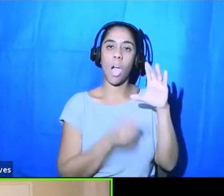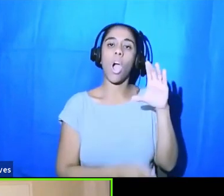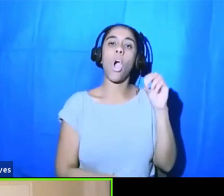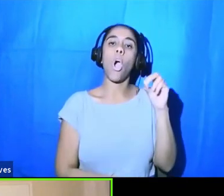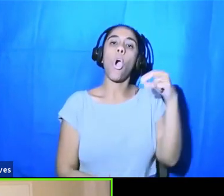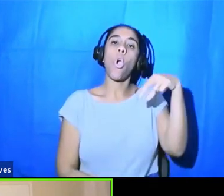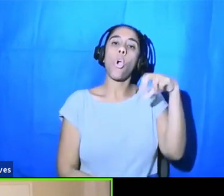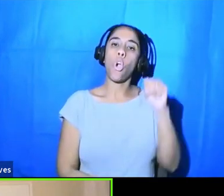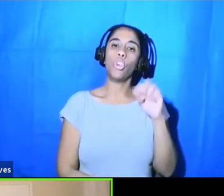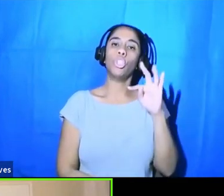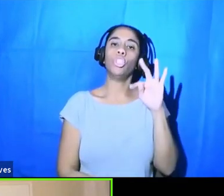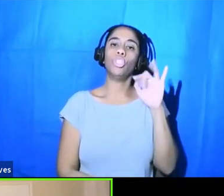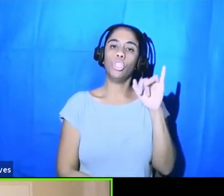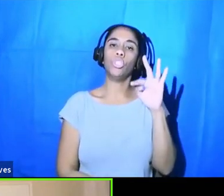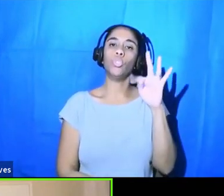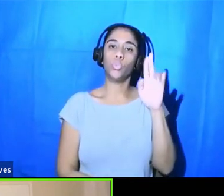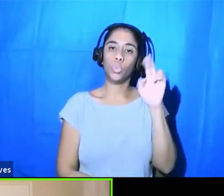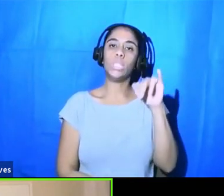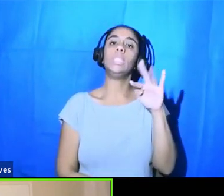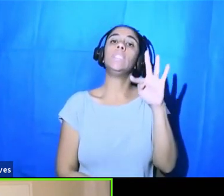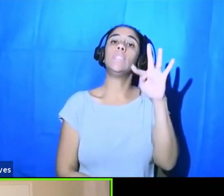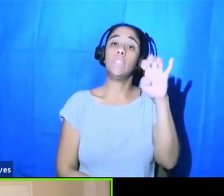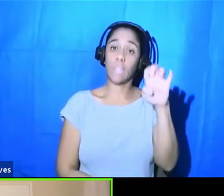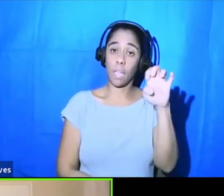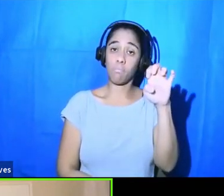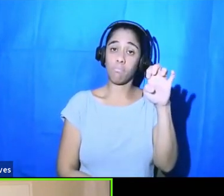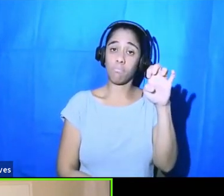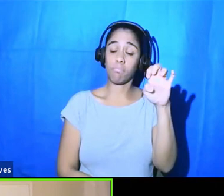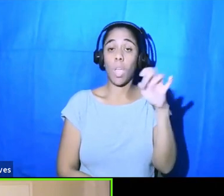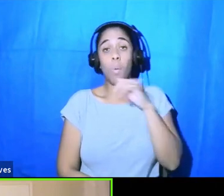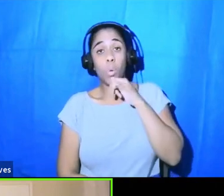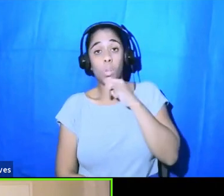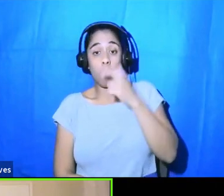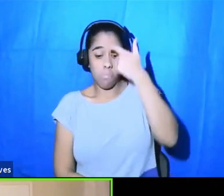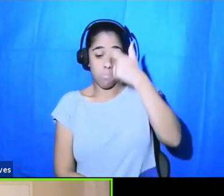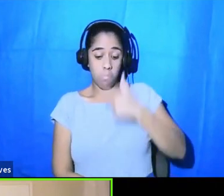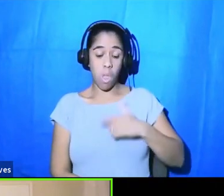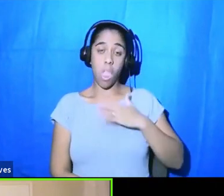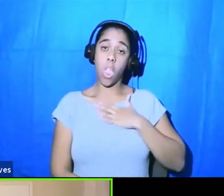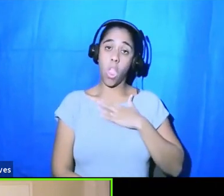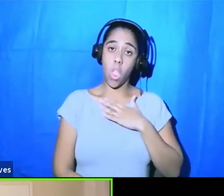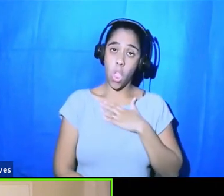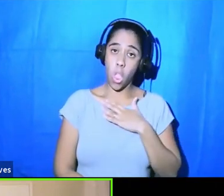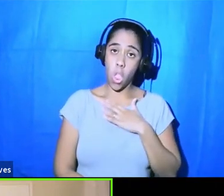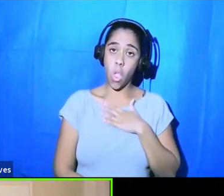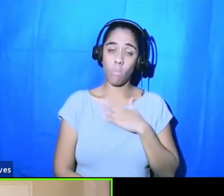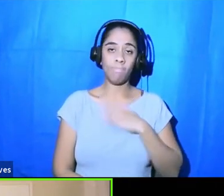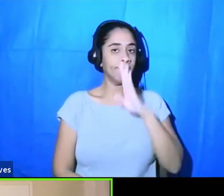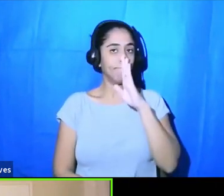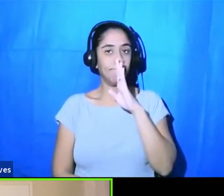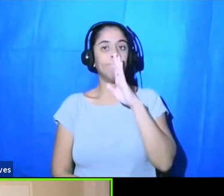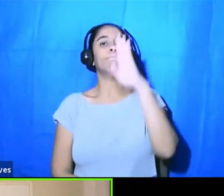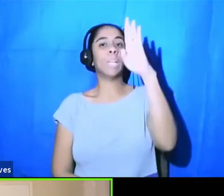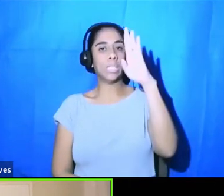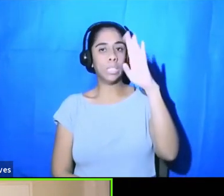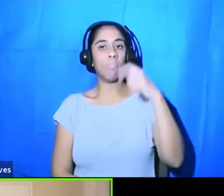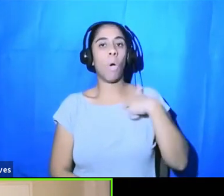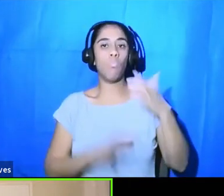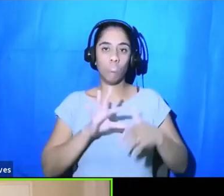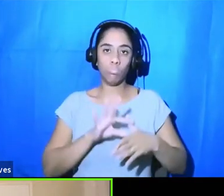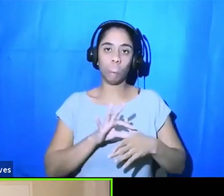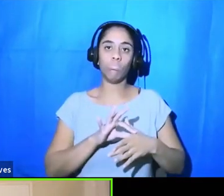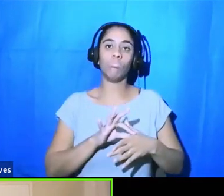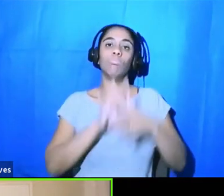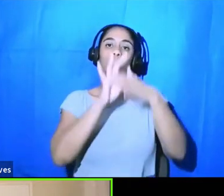me tocou encabezar essa lista e hoje ser parte de os